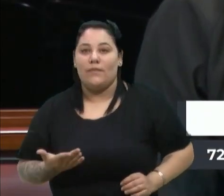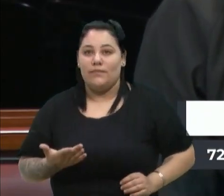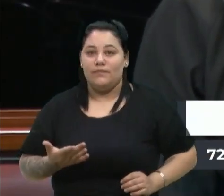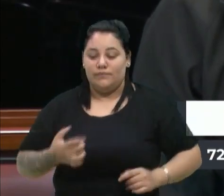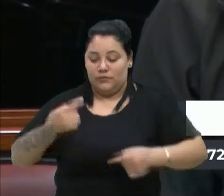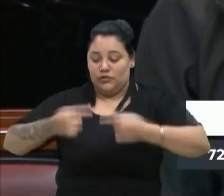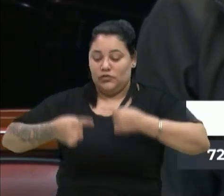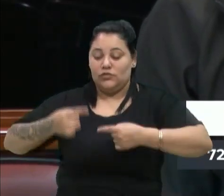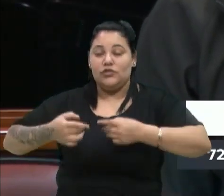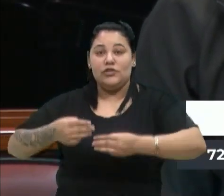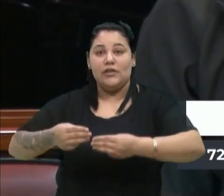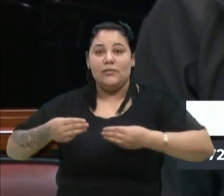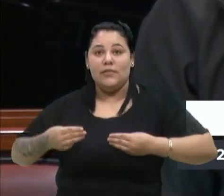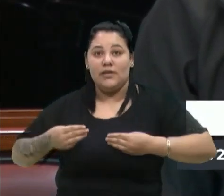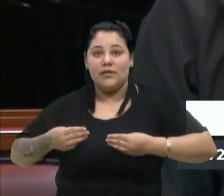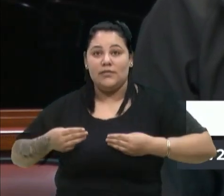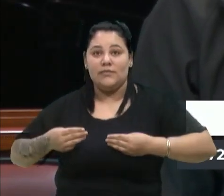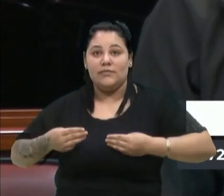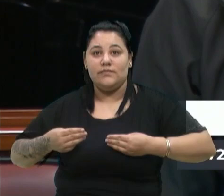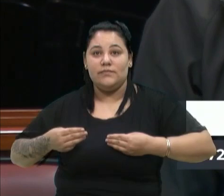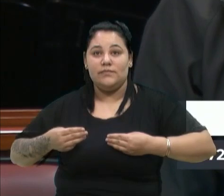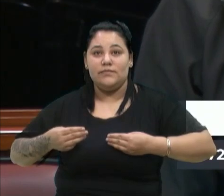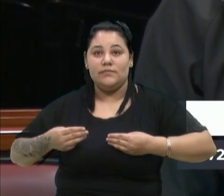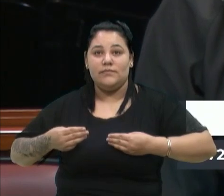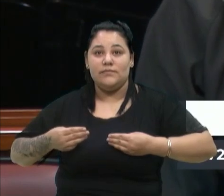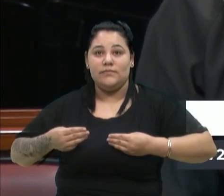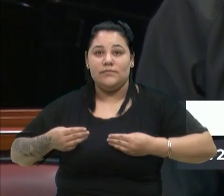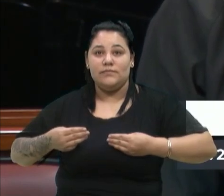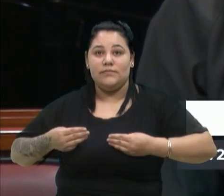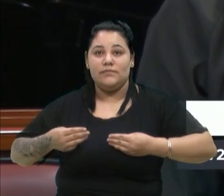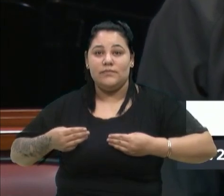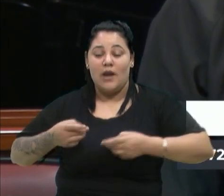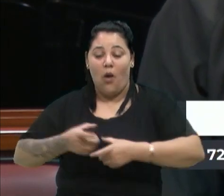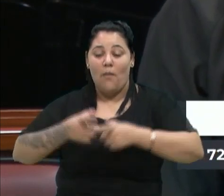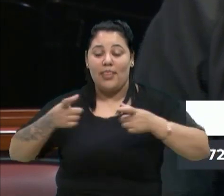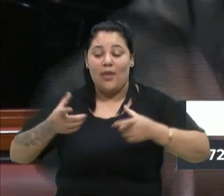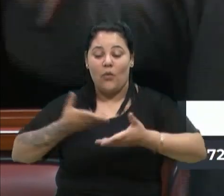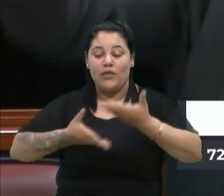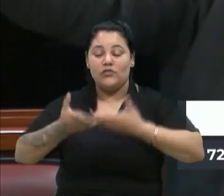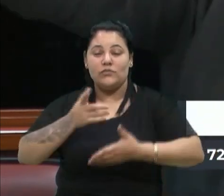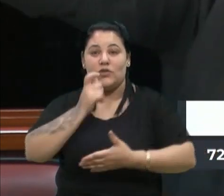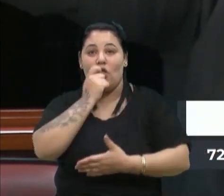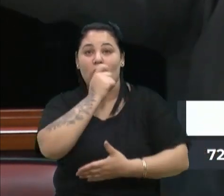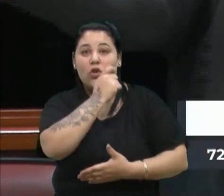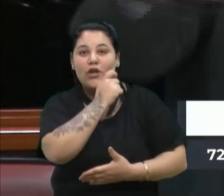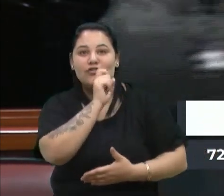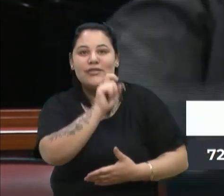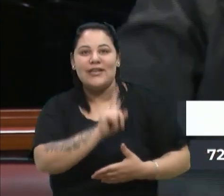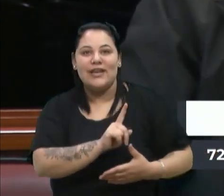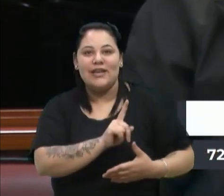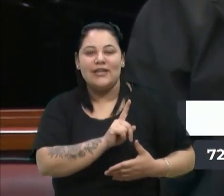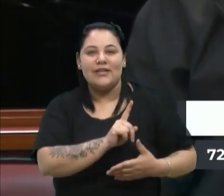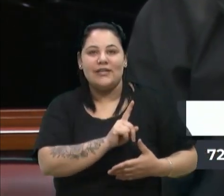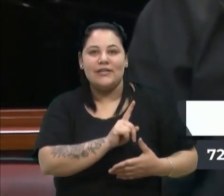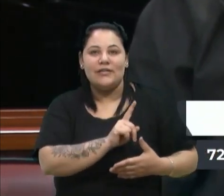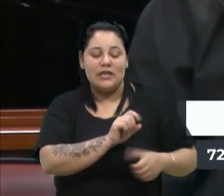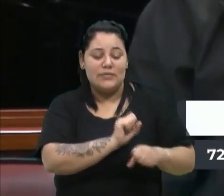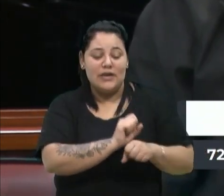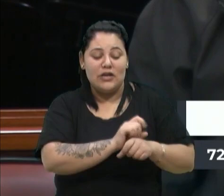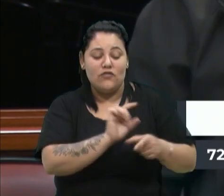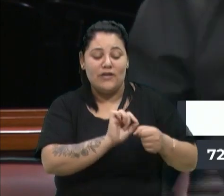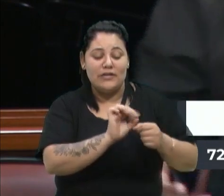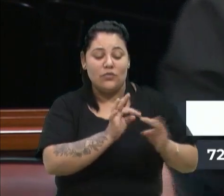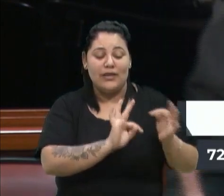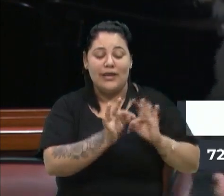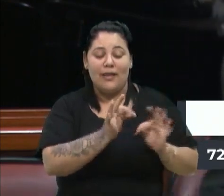discutir emenda parlamentar para ampliar atendimento odontológico de quem está esperando o canal e não tem como